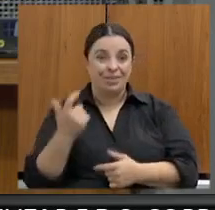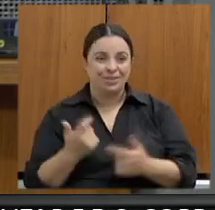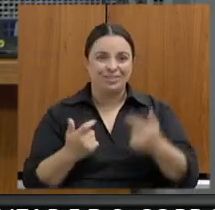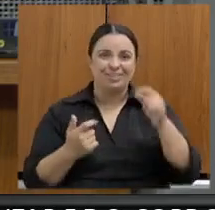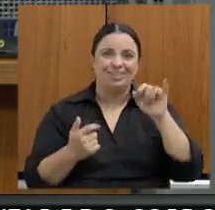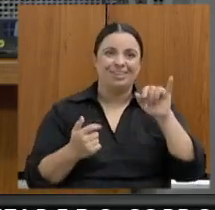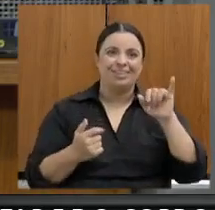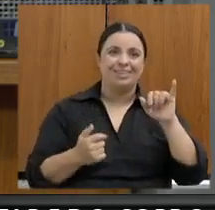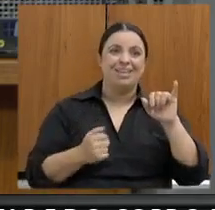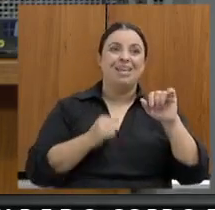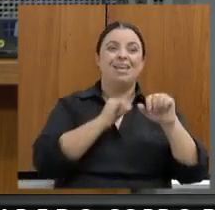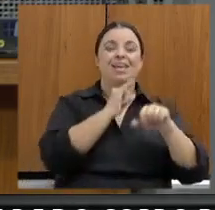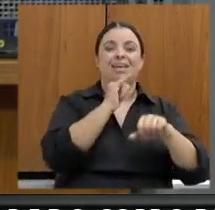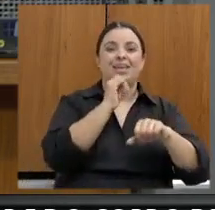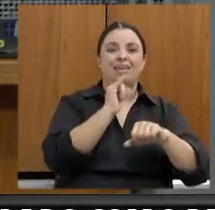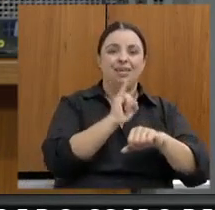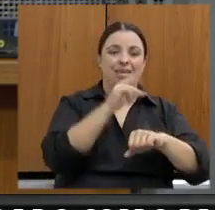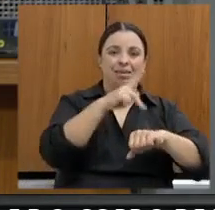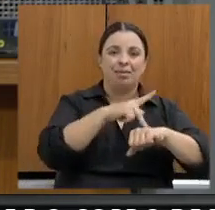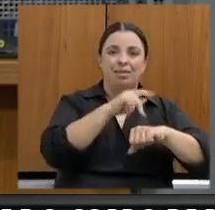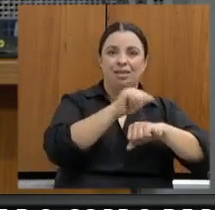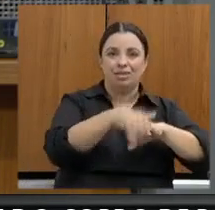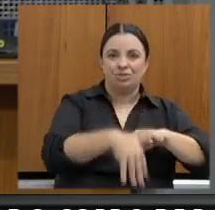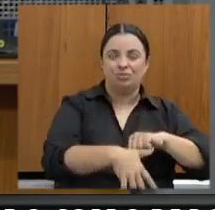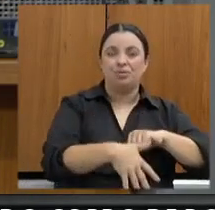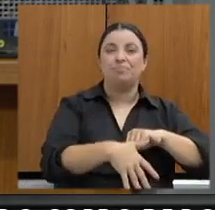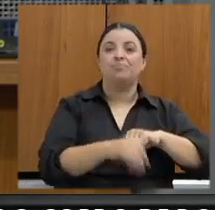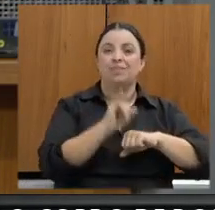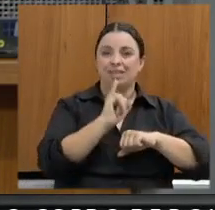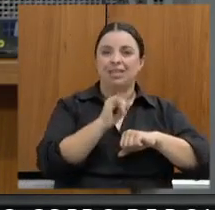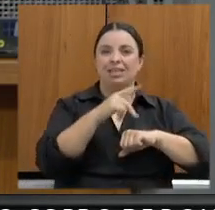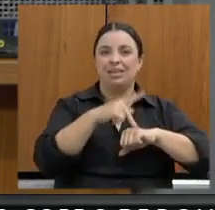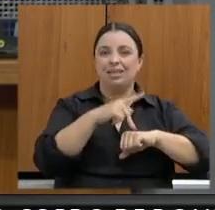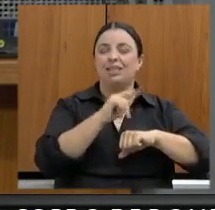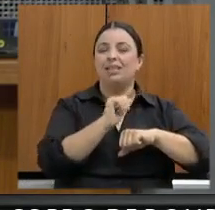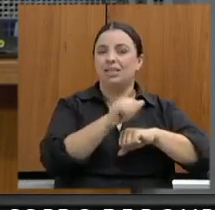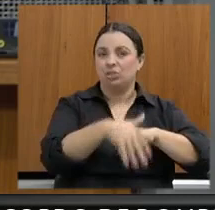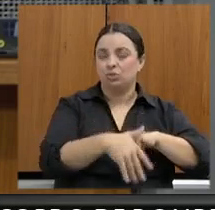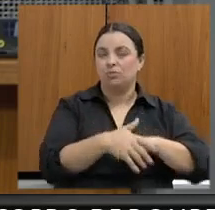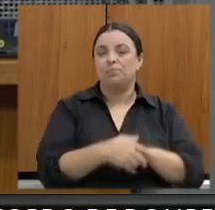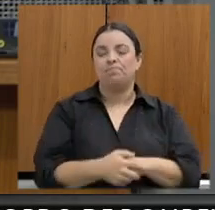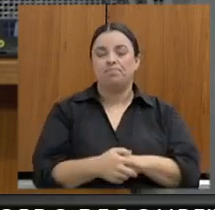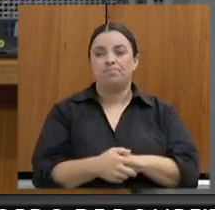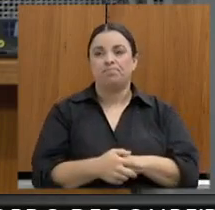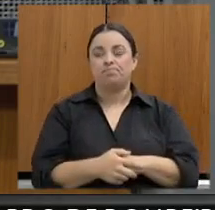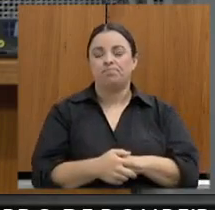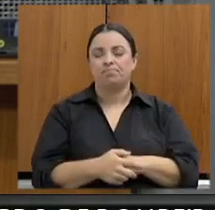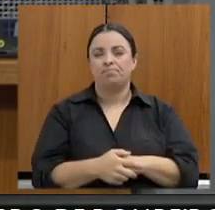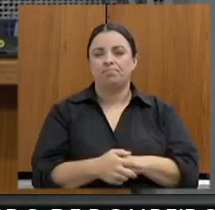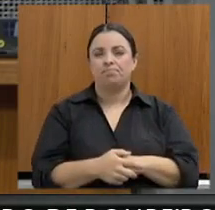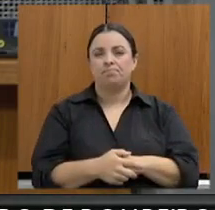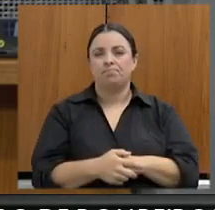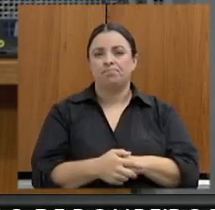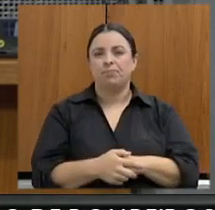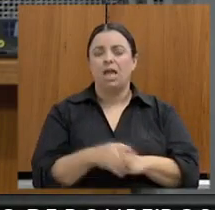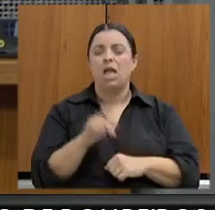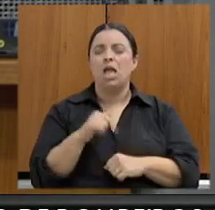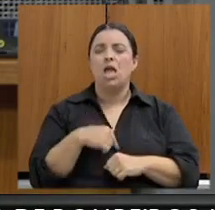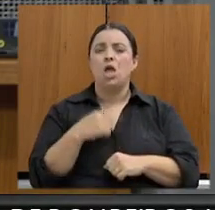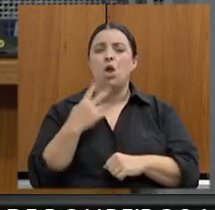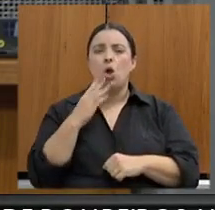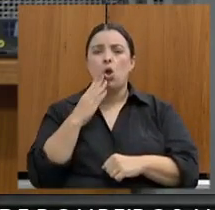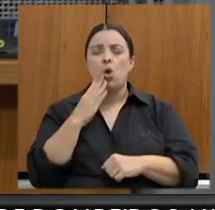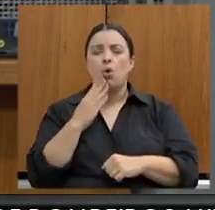eu procurei saber situação eu estive na formatura dos Sargentos e